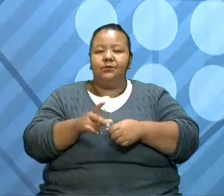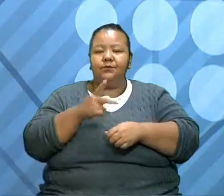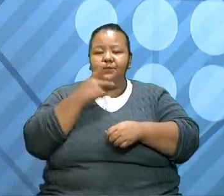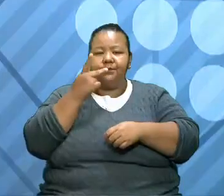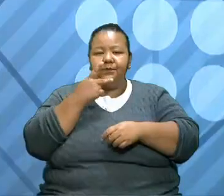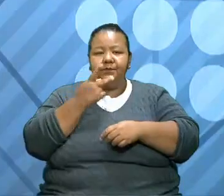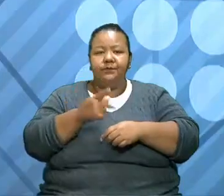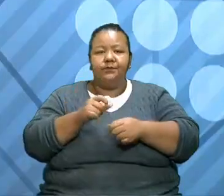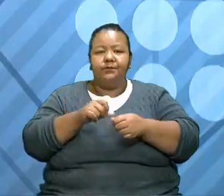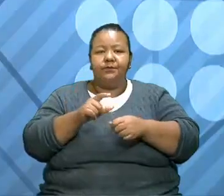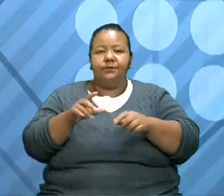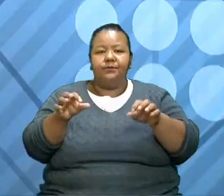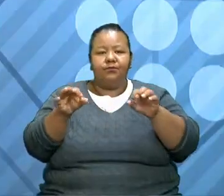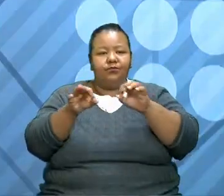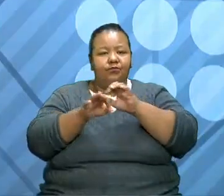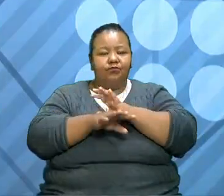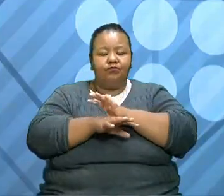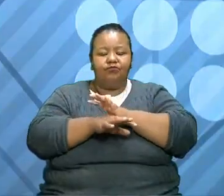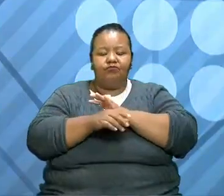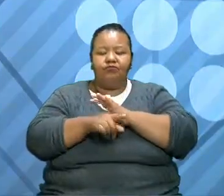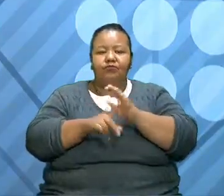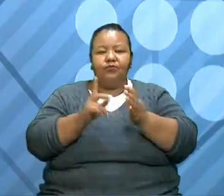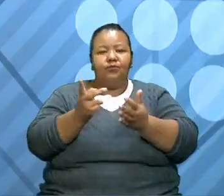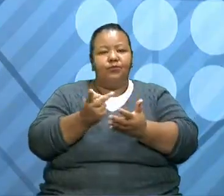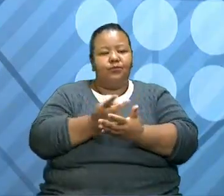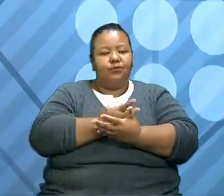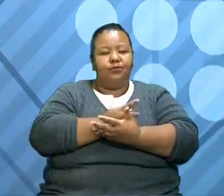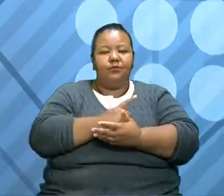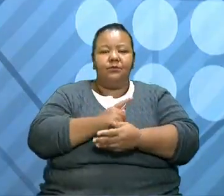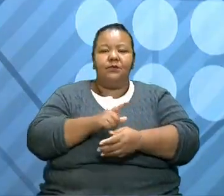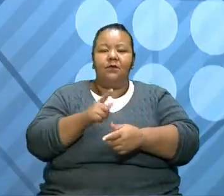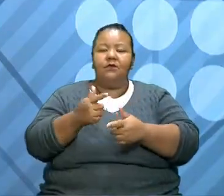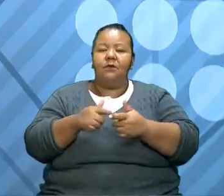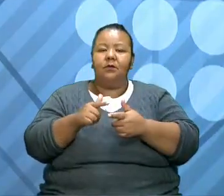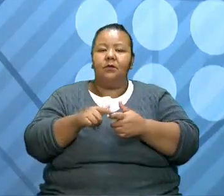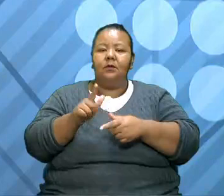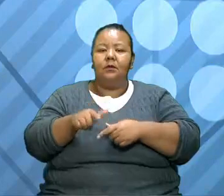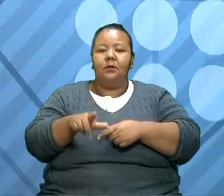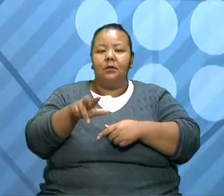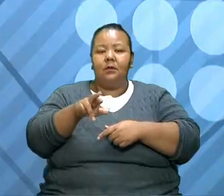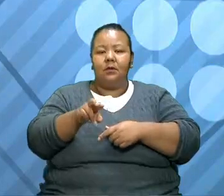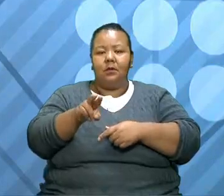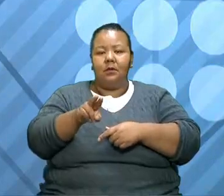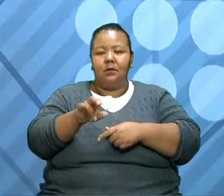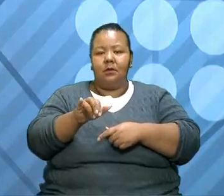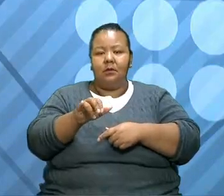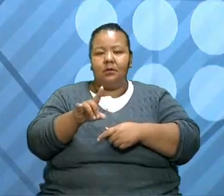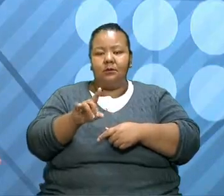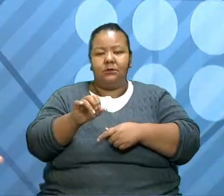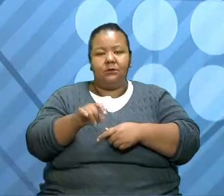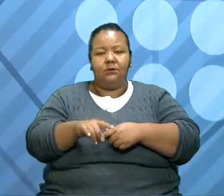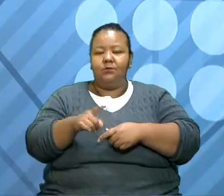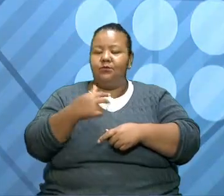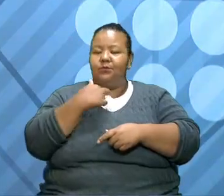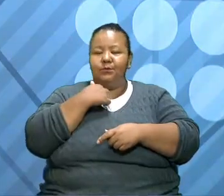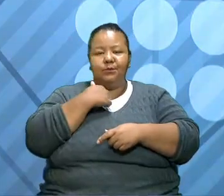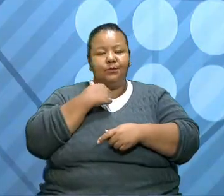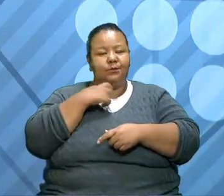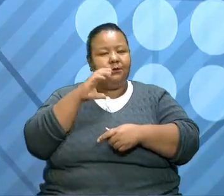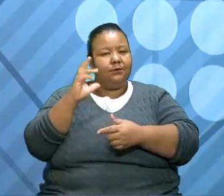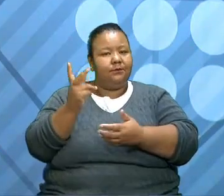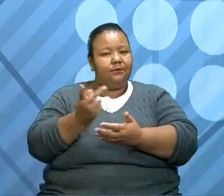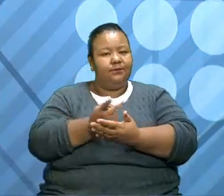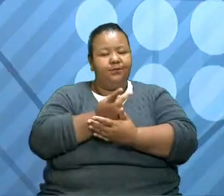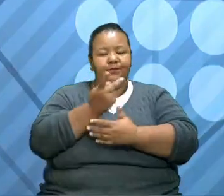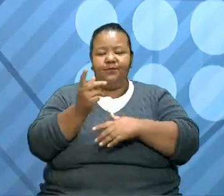falado saiu completamente distorcido. Então, teve um ruído, teve uma distorção dessa informação, que não pode acontecer numa